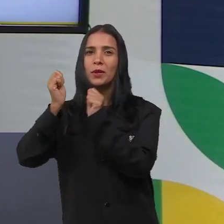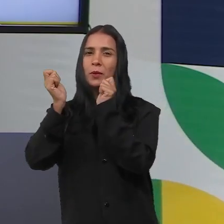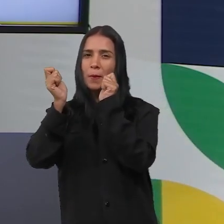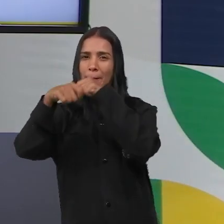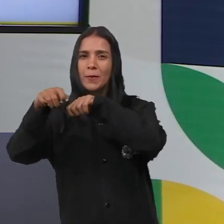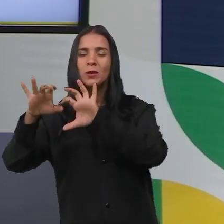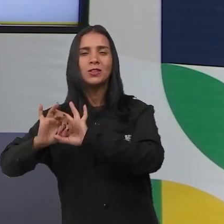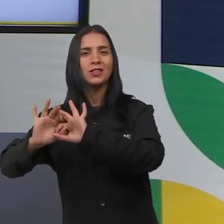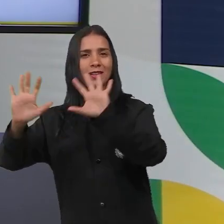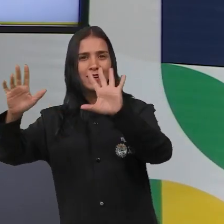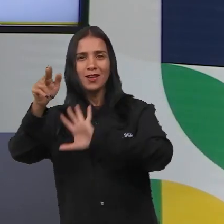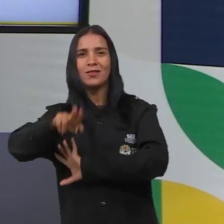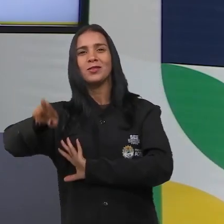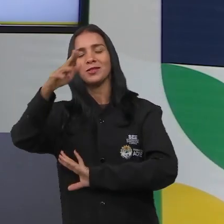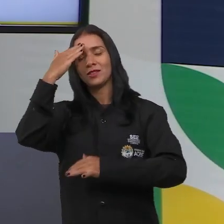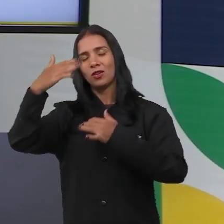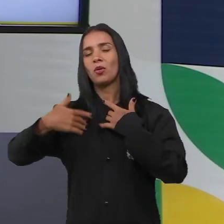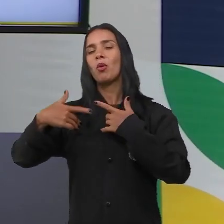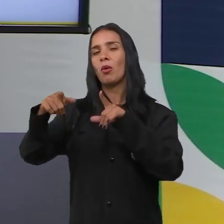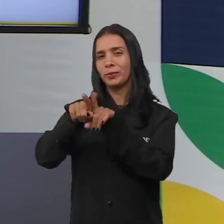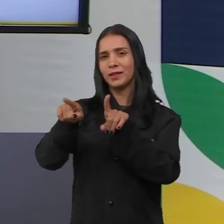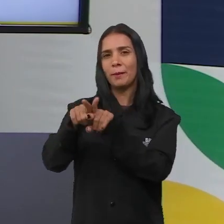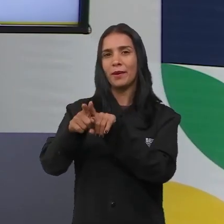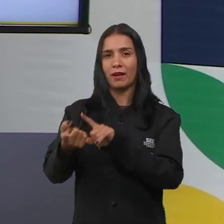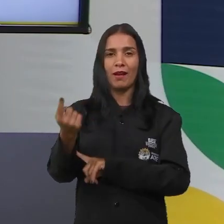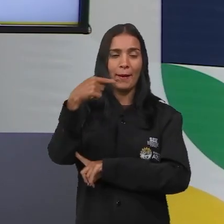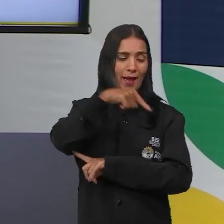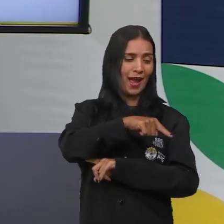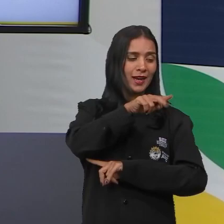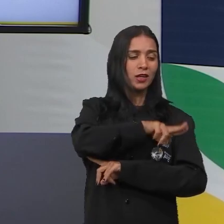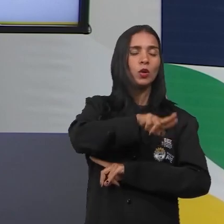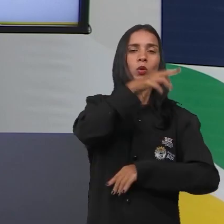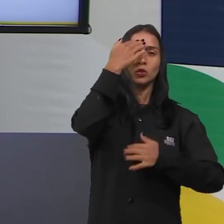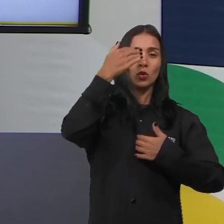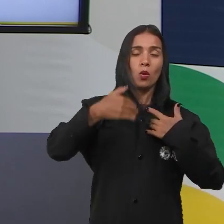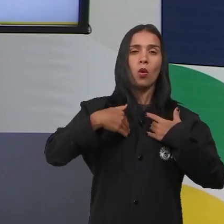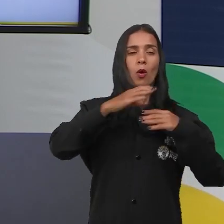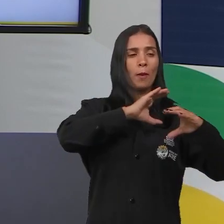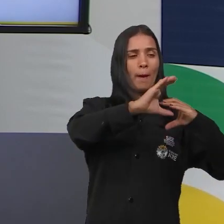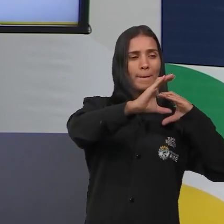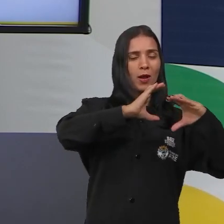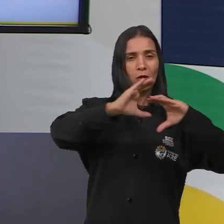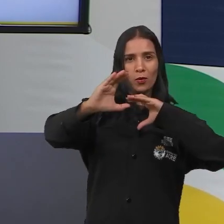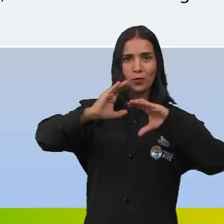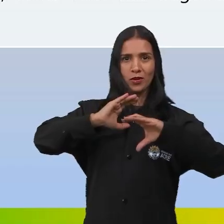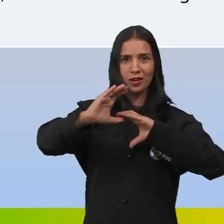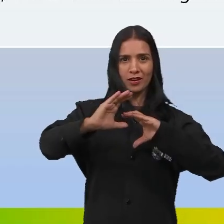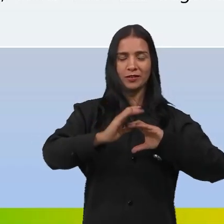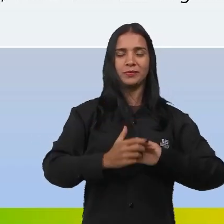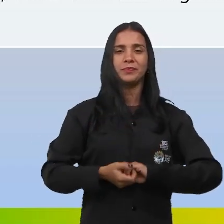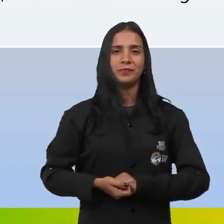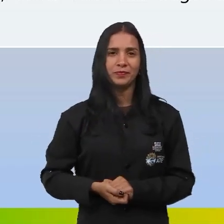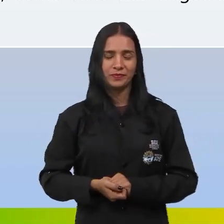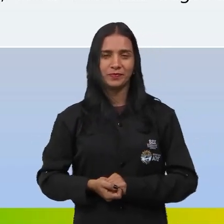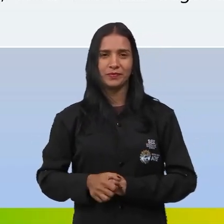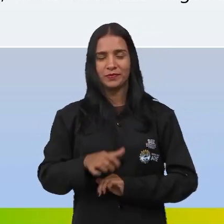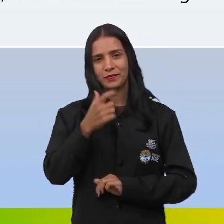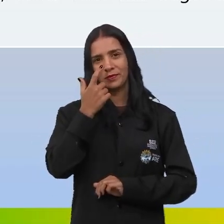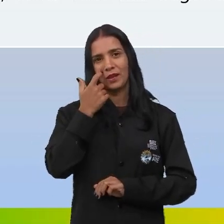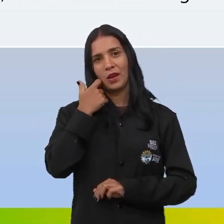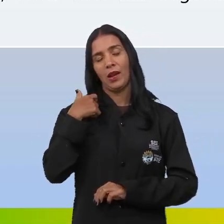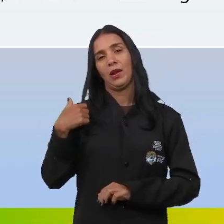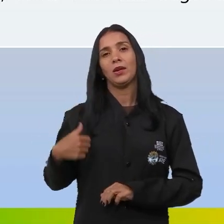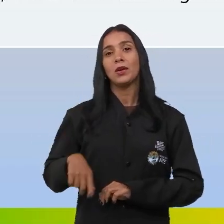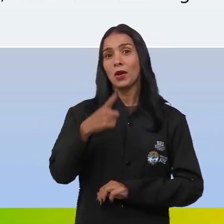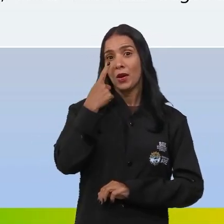teatro, usando o corpo como um instrumento para transmitir comunicação. Ainda continuando, olha um exemplo que eu